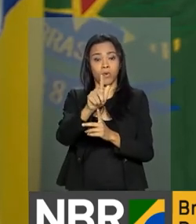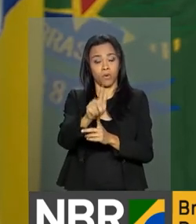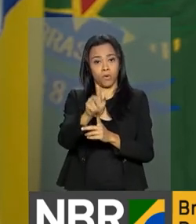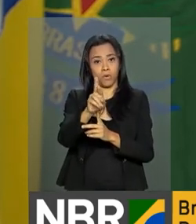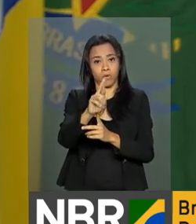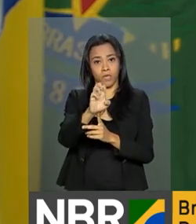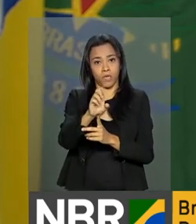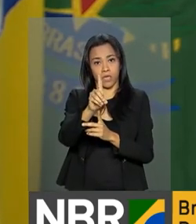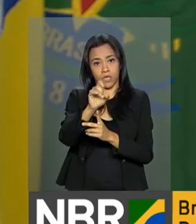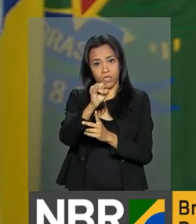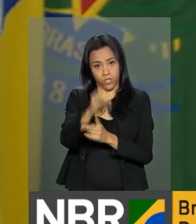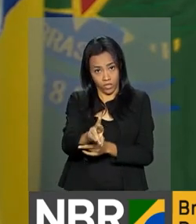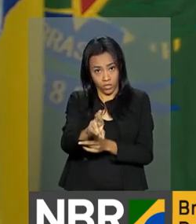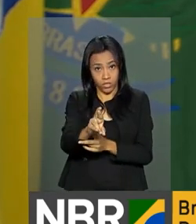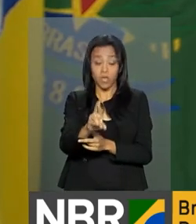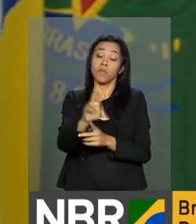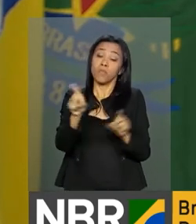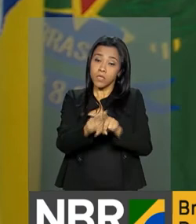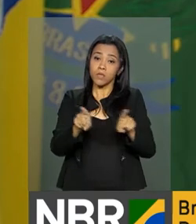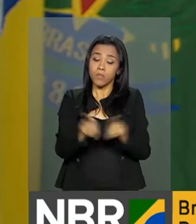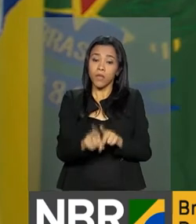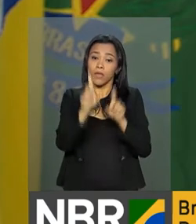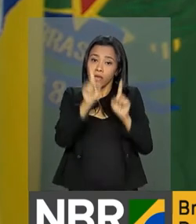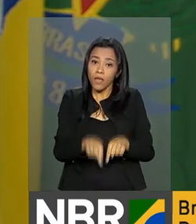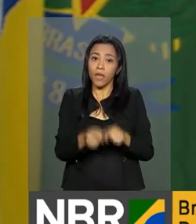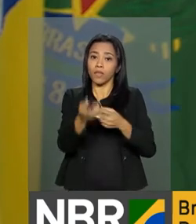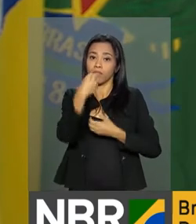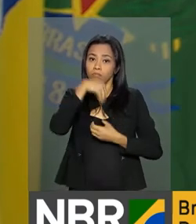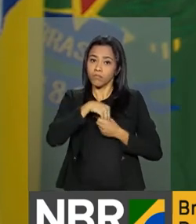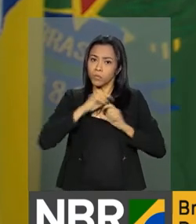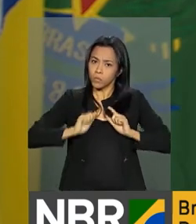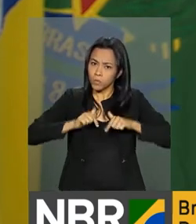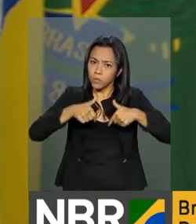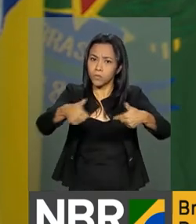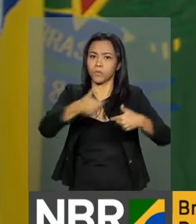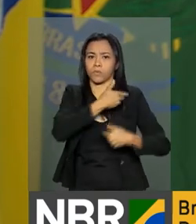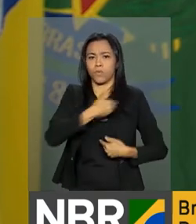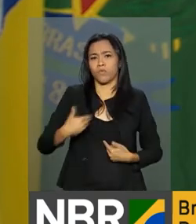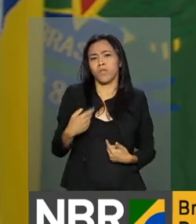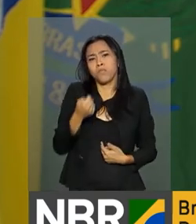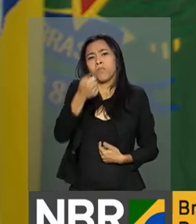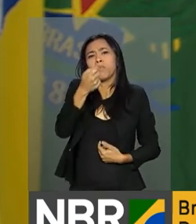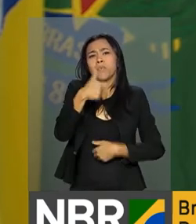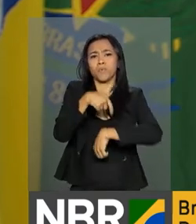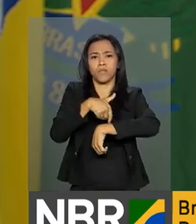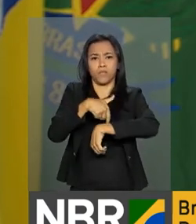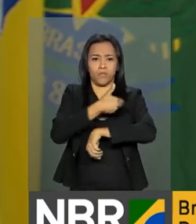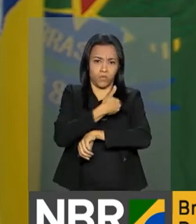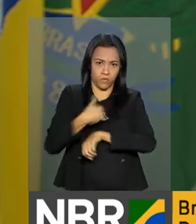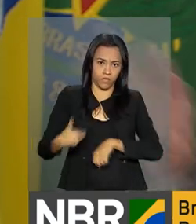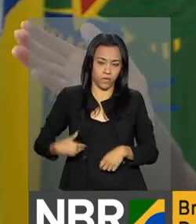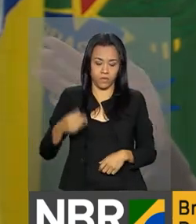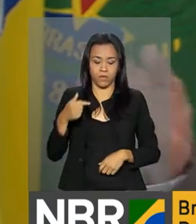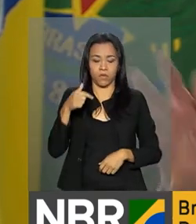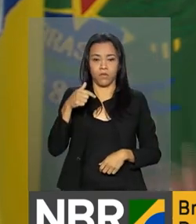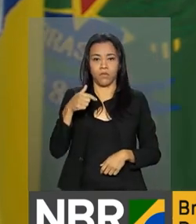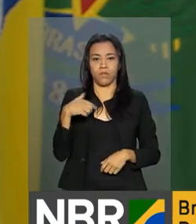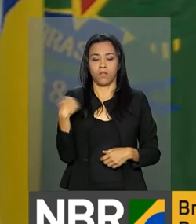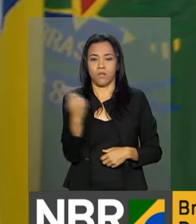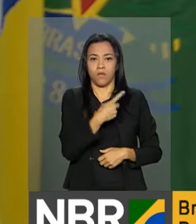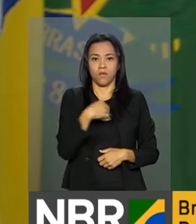repetir aqui aquilo tudo que ao longo do tempo nós temos feito em pouquíssimo tempo de governo nós estamos completando